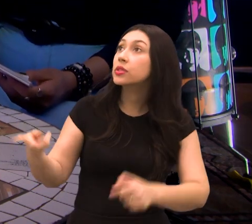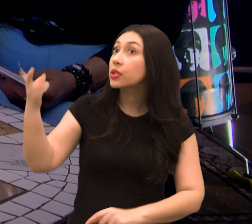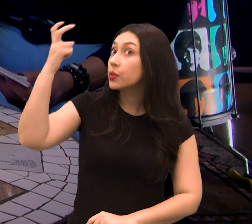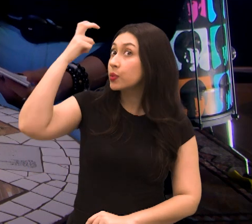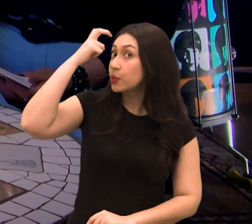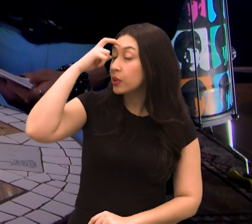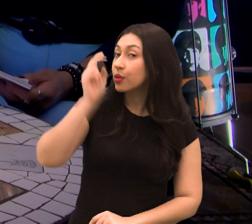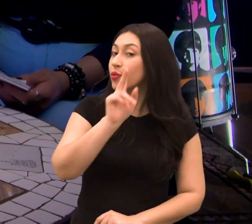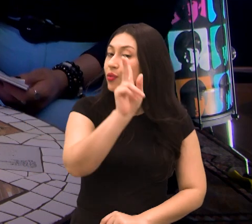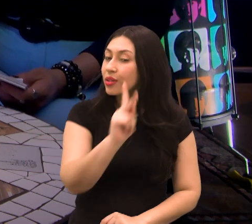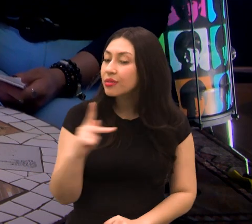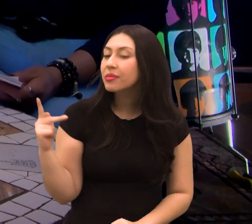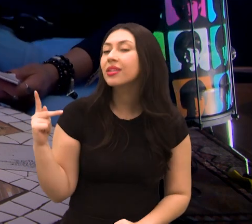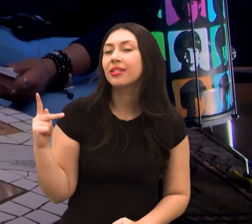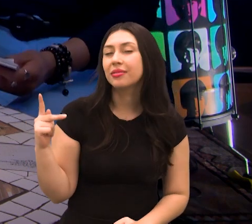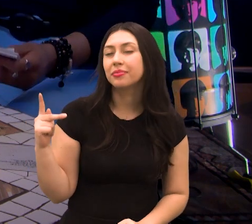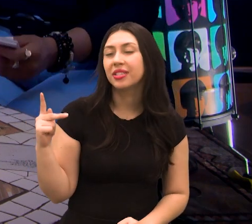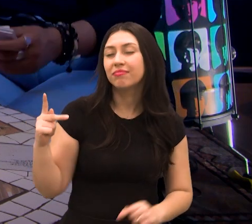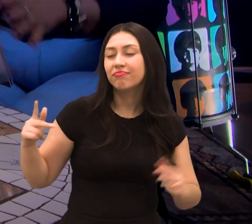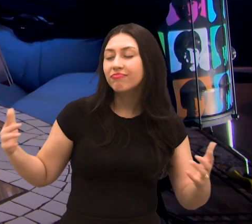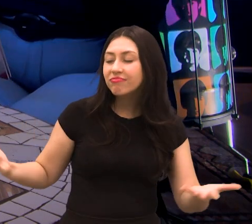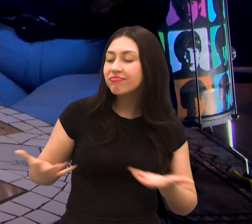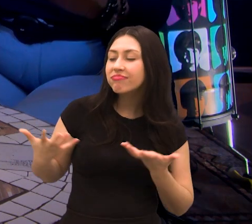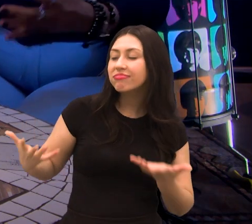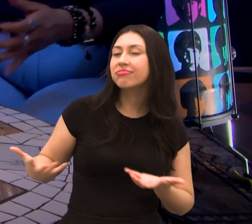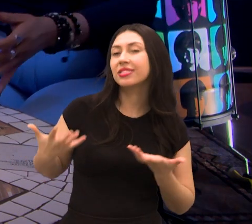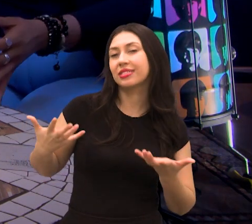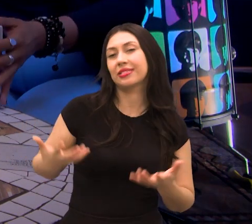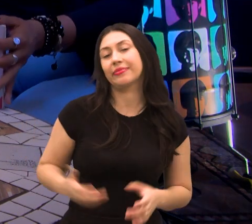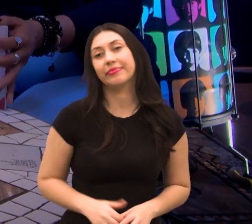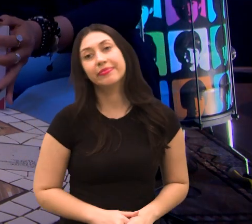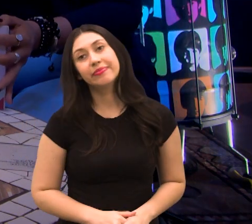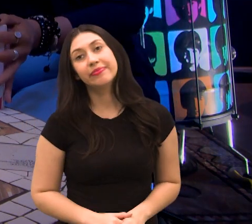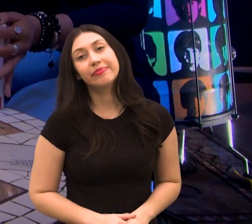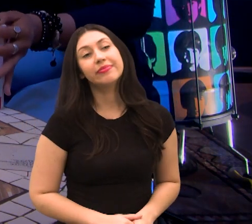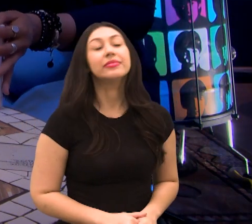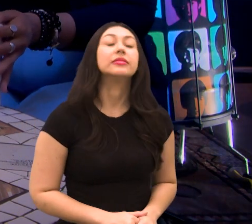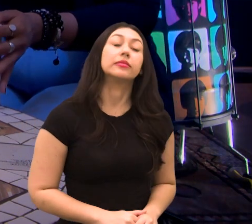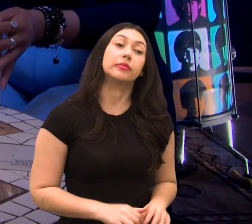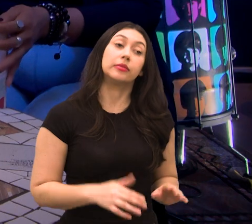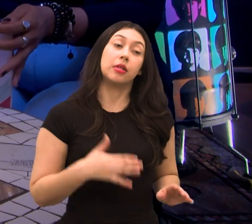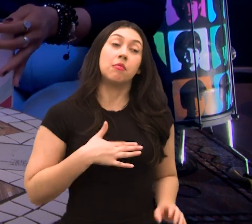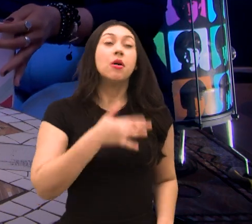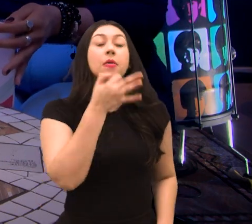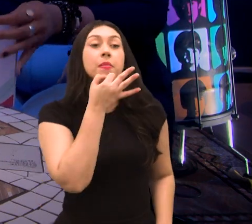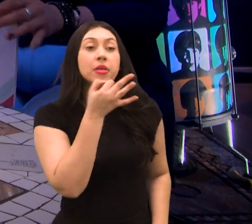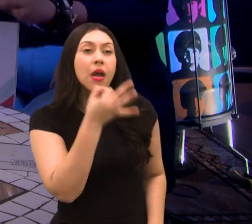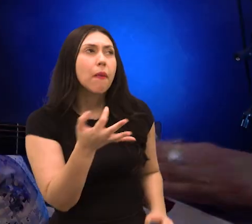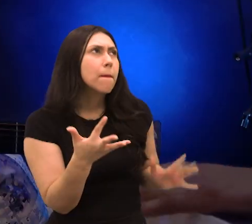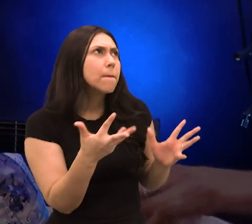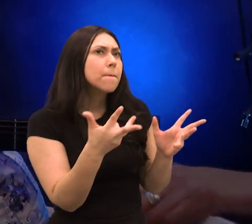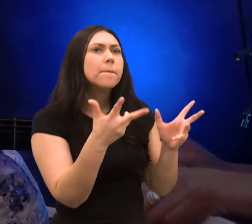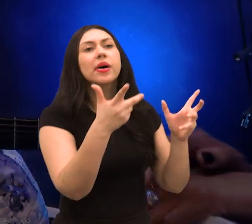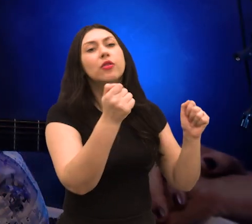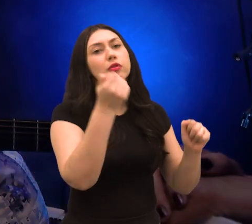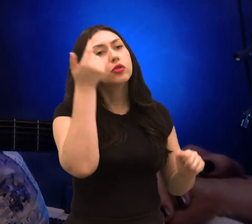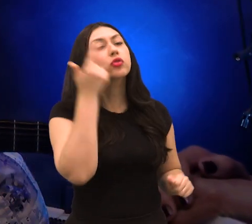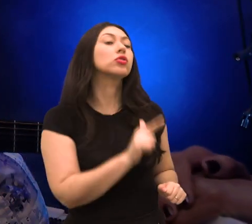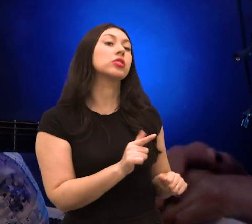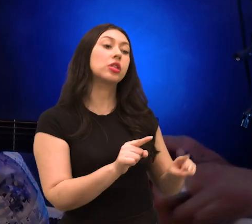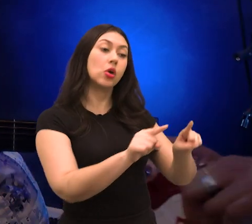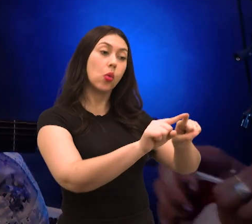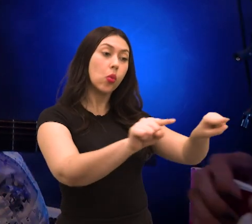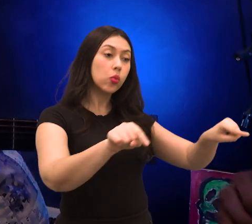da música e da cultura aqui do nosso Vale, né? Para esse incentivo também da música. Bom, eu acho fantástico a gente